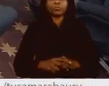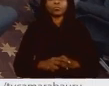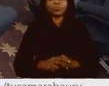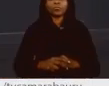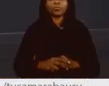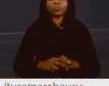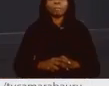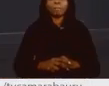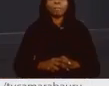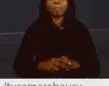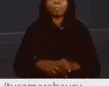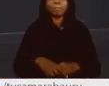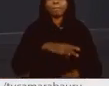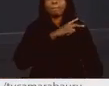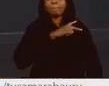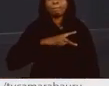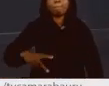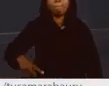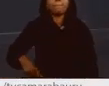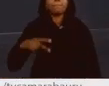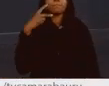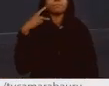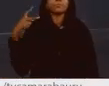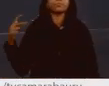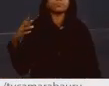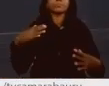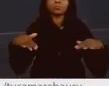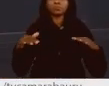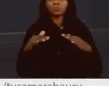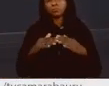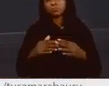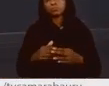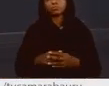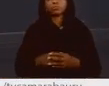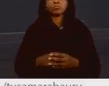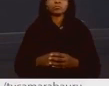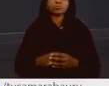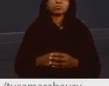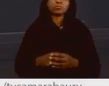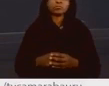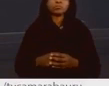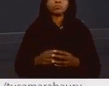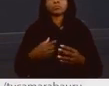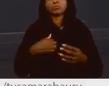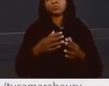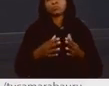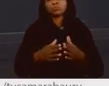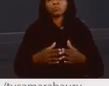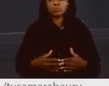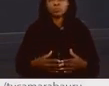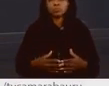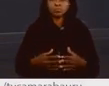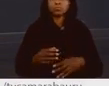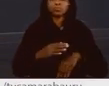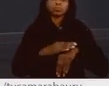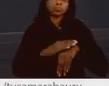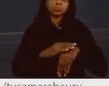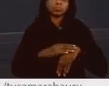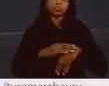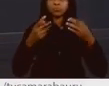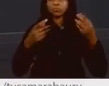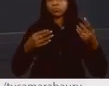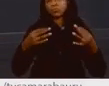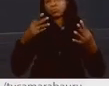Senhor presidente, senhores vereadores, eu pedi um tempo aqui na explicação pessoal e vou começar, na verdade, por aquilo que